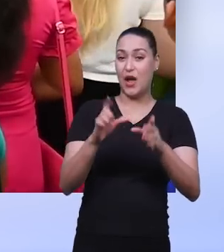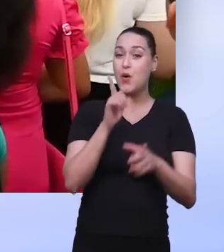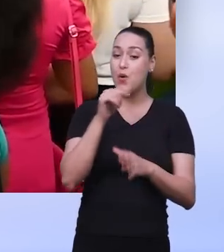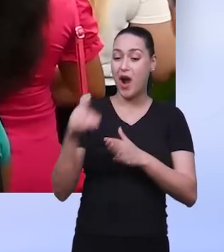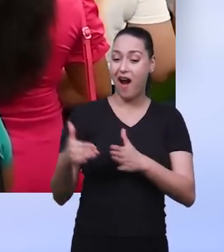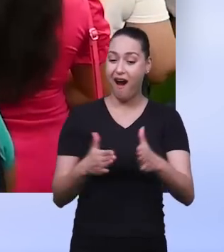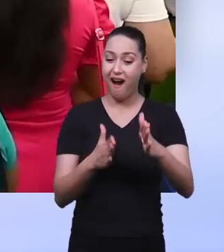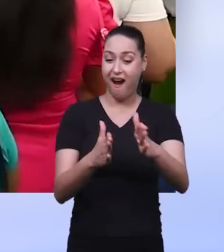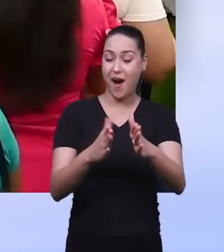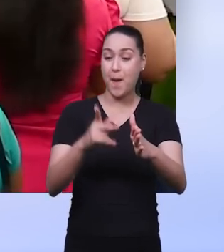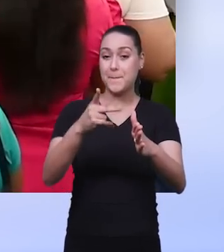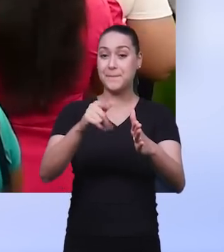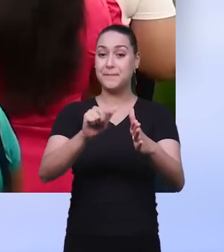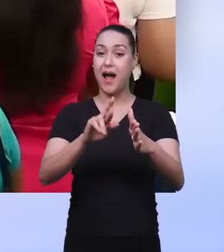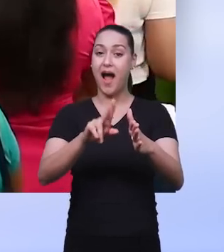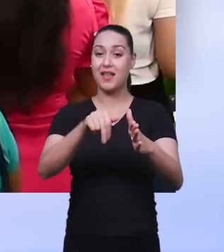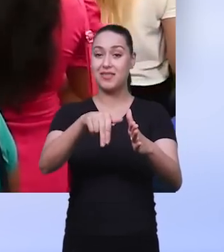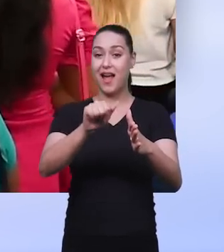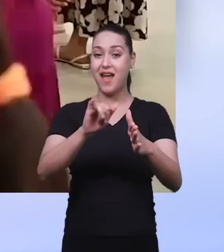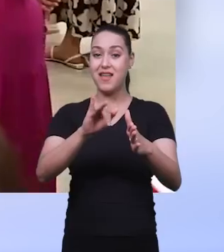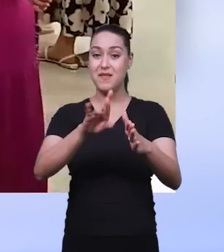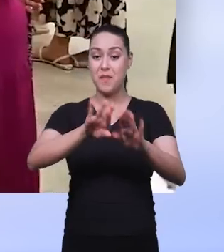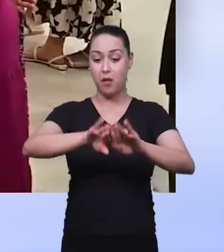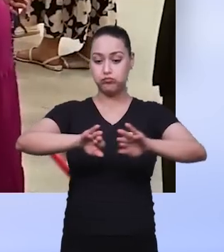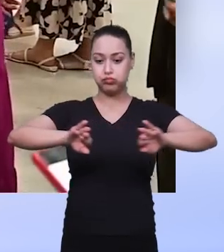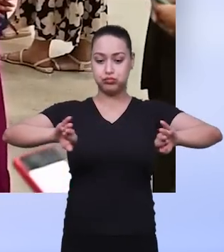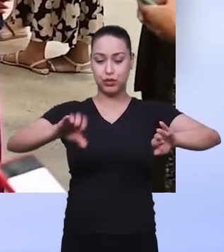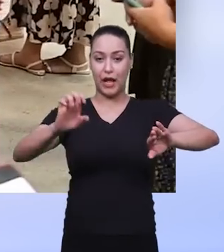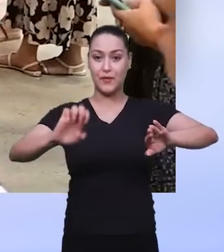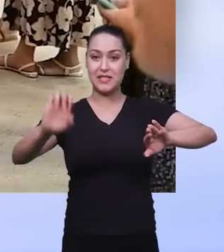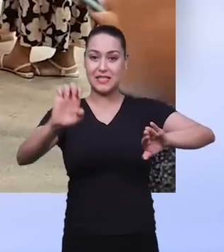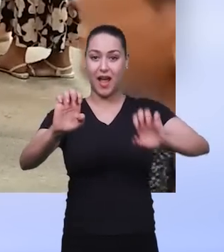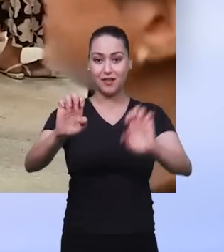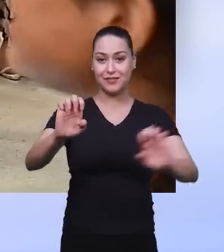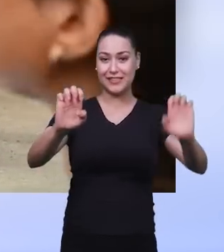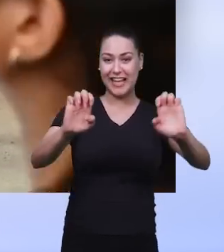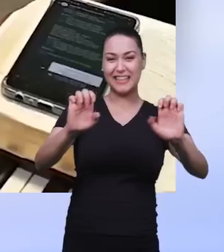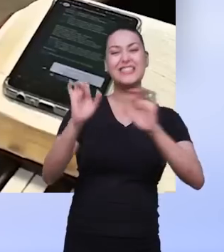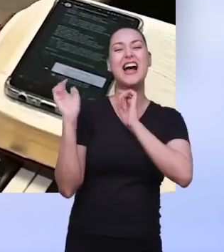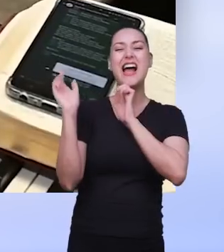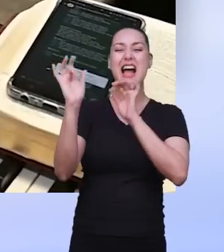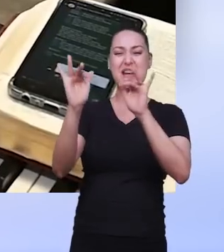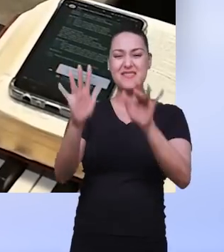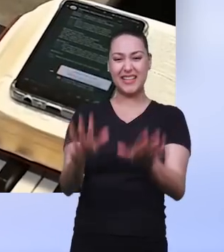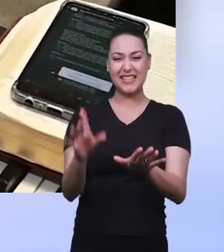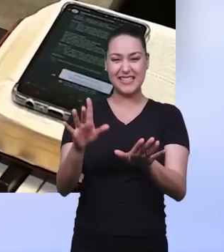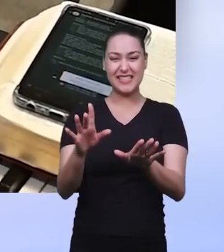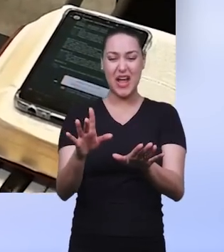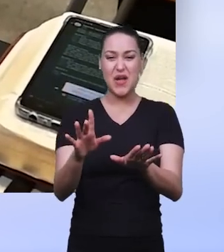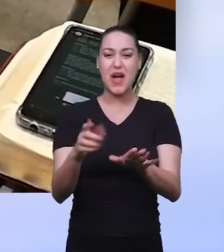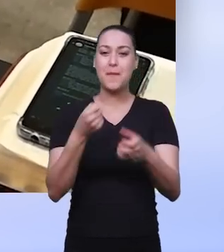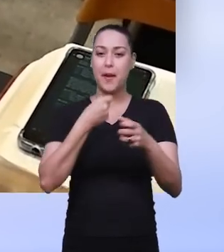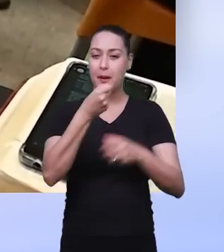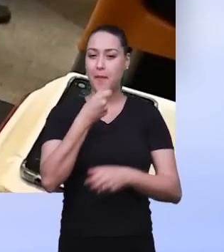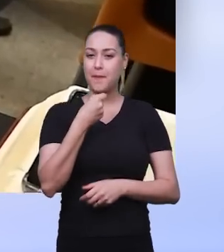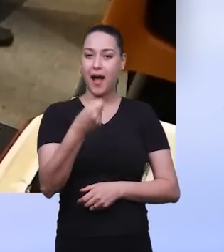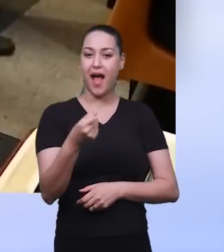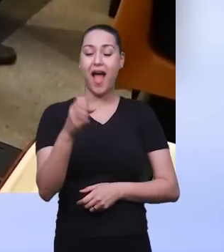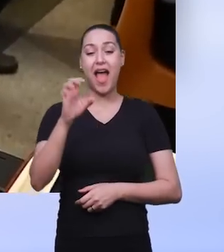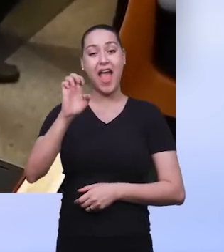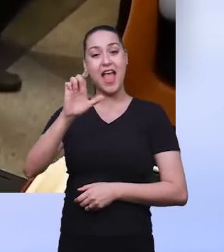rio Parnaíba, que margeia Teresina. Vamos conferir essa bênção na reportagem feita pelo nosso irmão